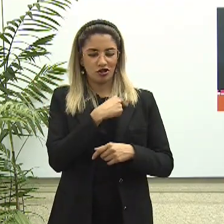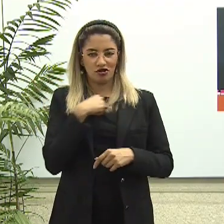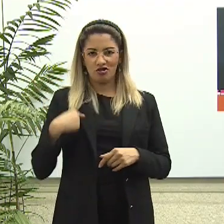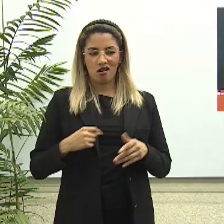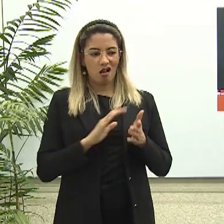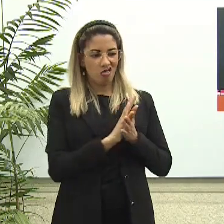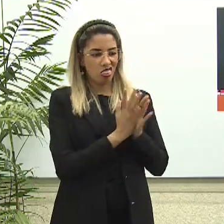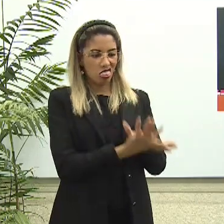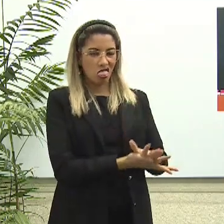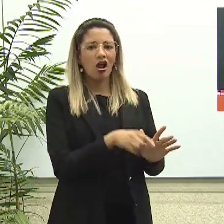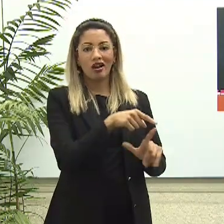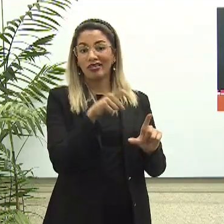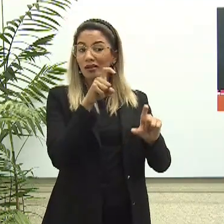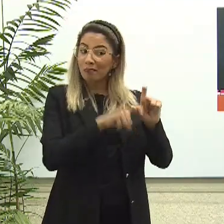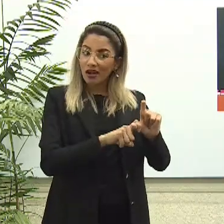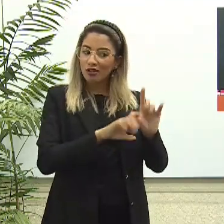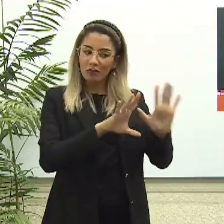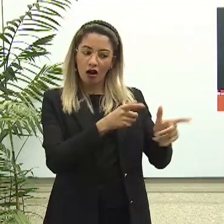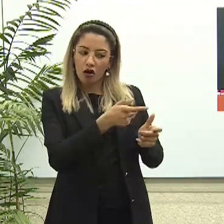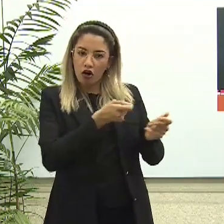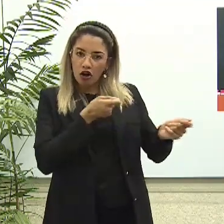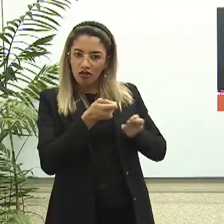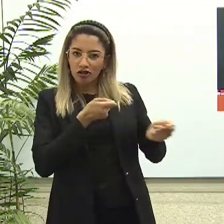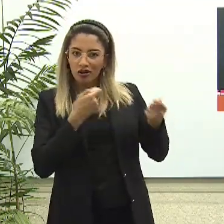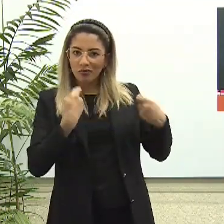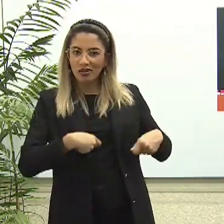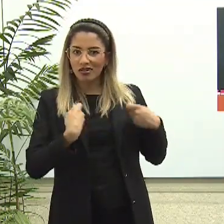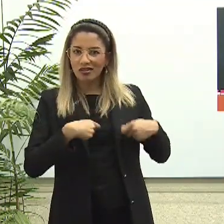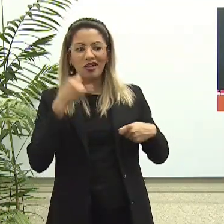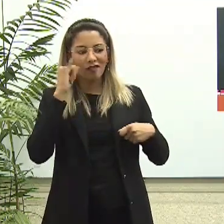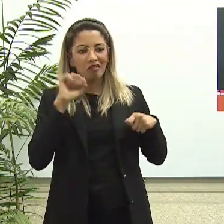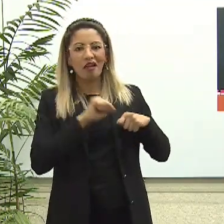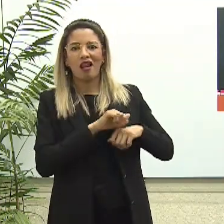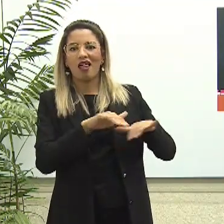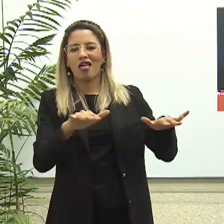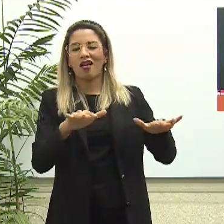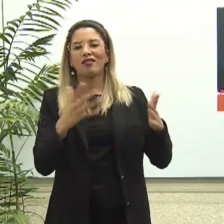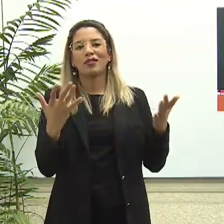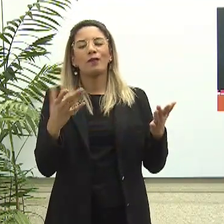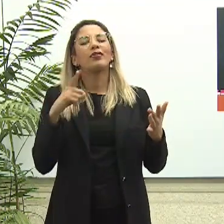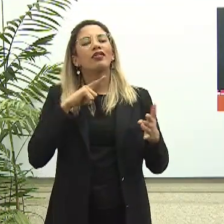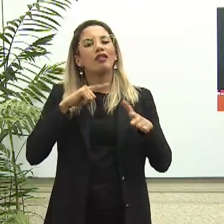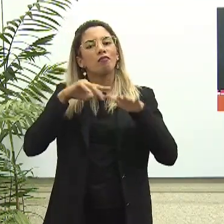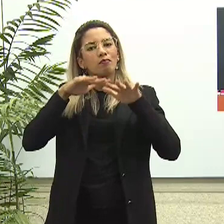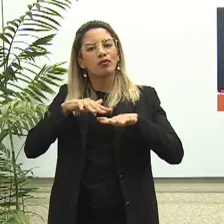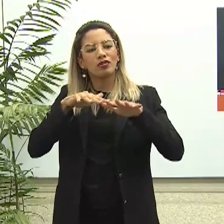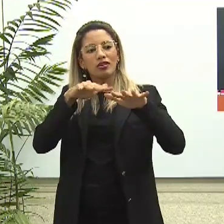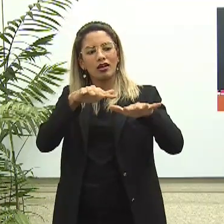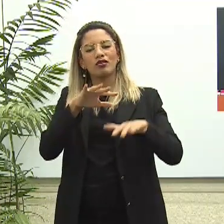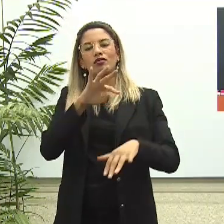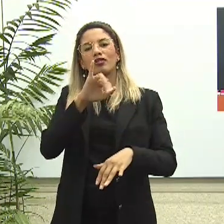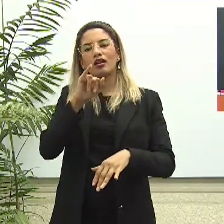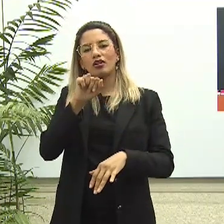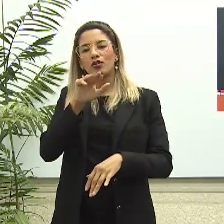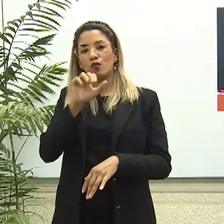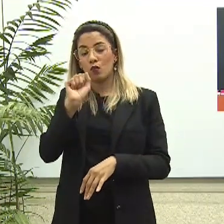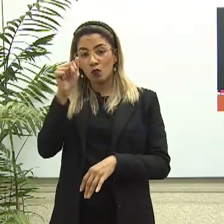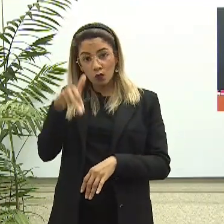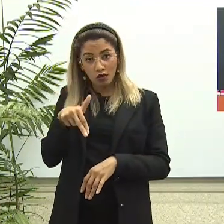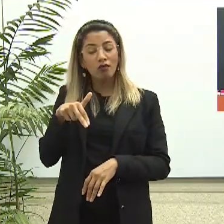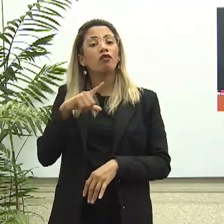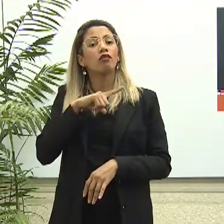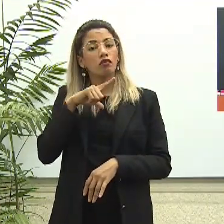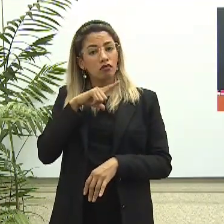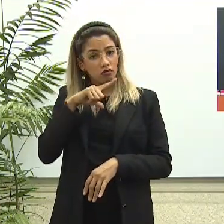ele depende da China Mas ele tem que controlar a China Então os protestos em Taiwan é tudo menos Liberdade democrática que tá em jogo Os você